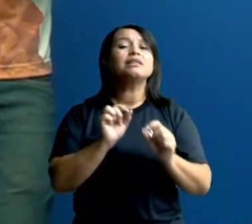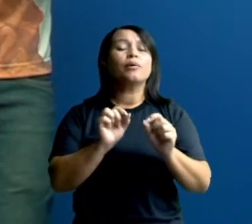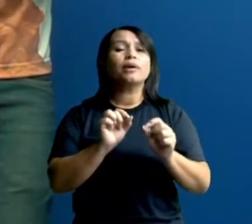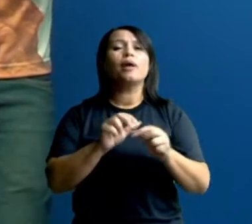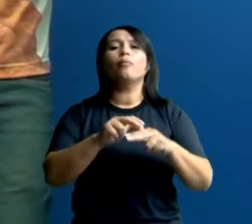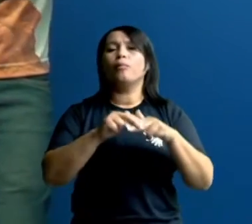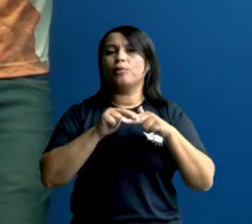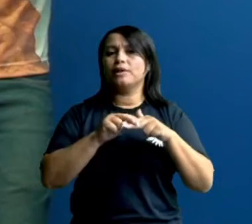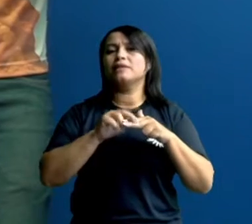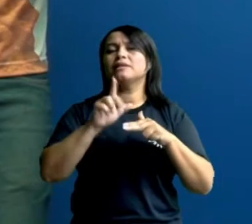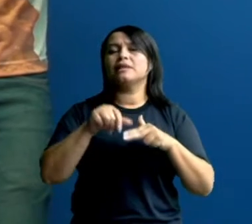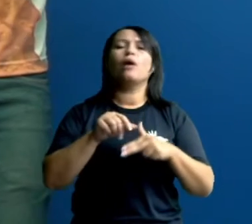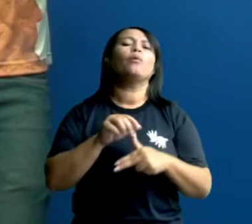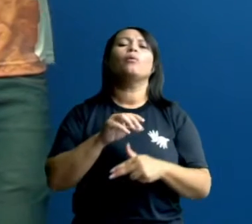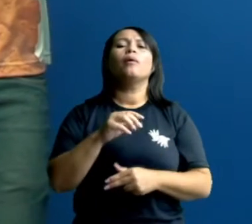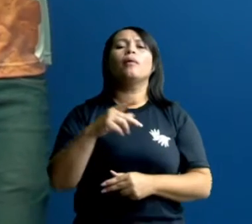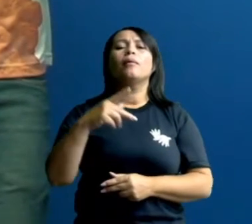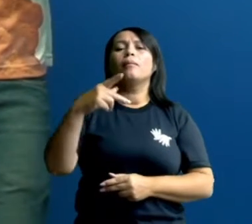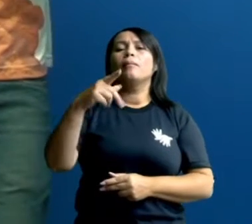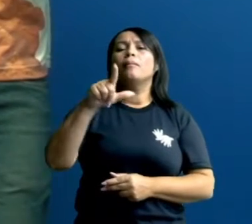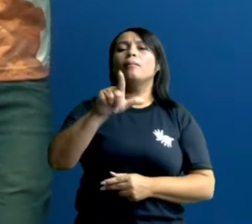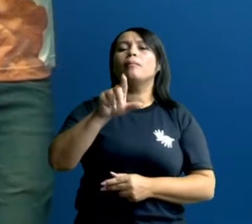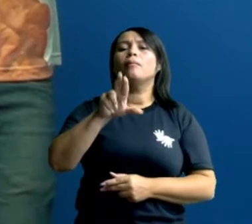nós dizemos que esses seres eles são